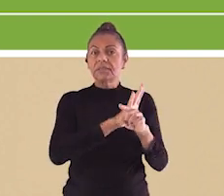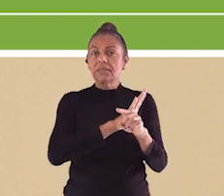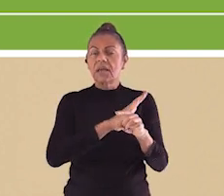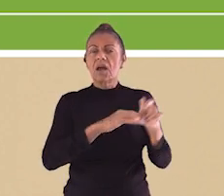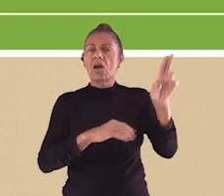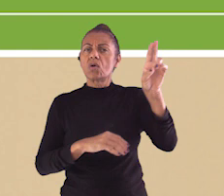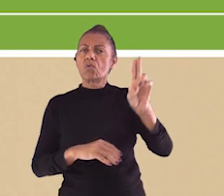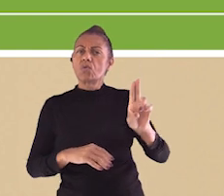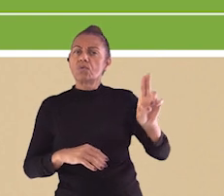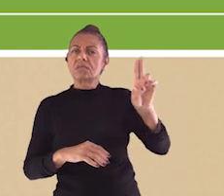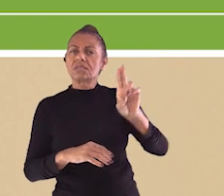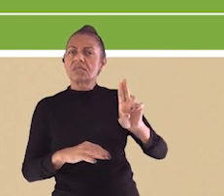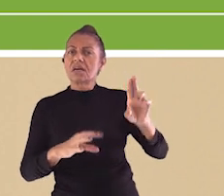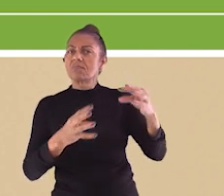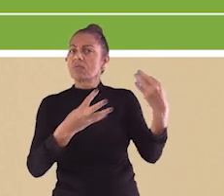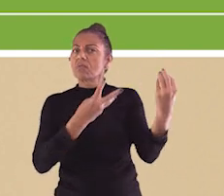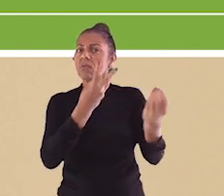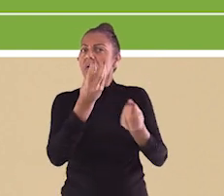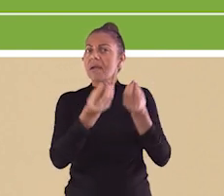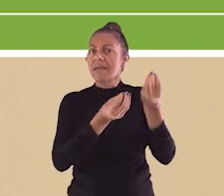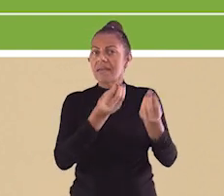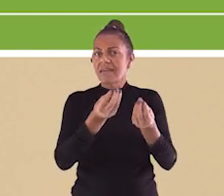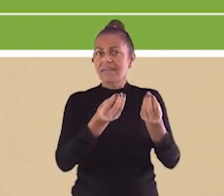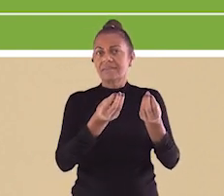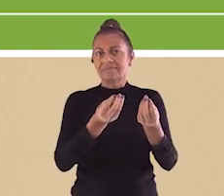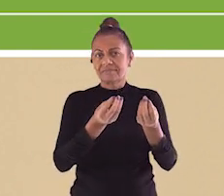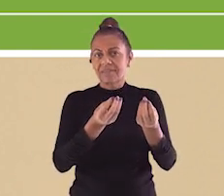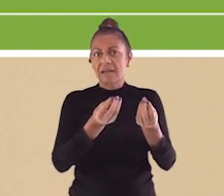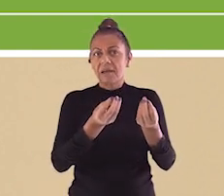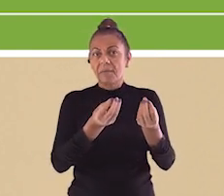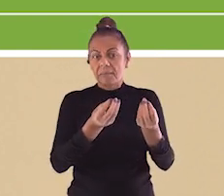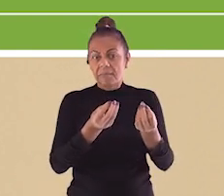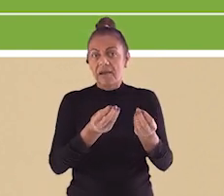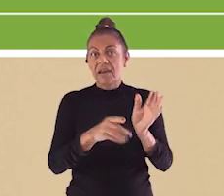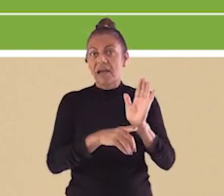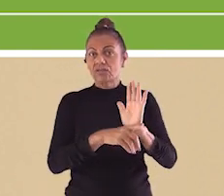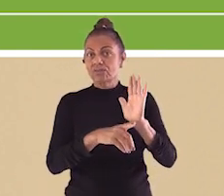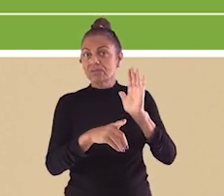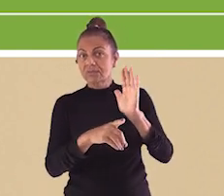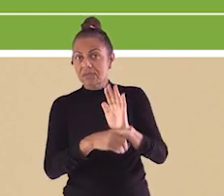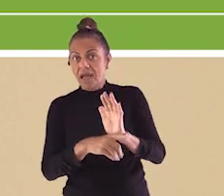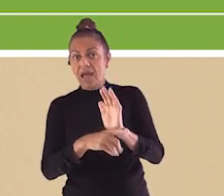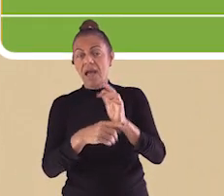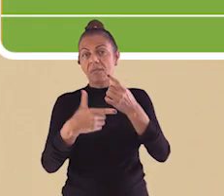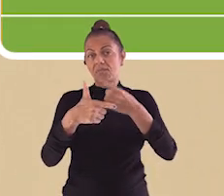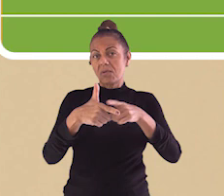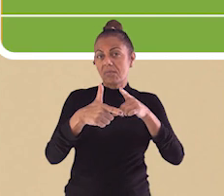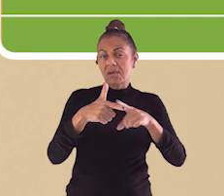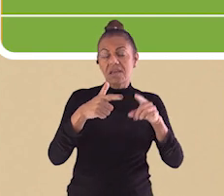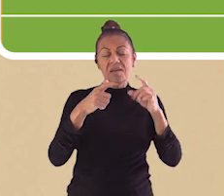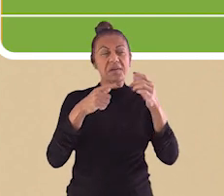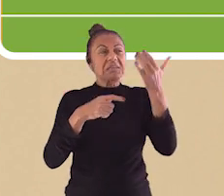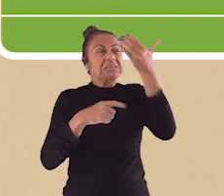para corrigir problemas de visão? Vamos lá, darei um tempinho, valendo!